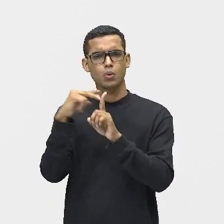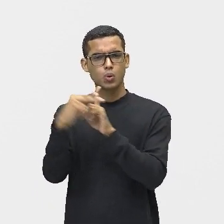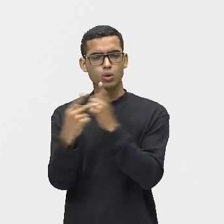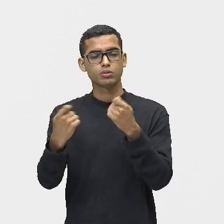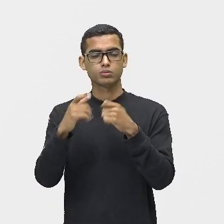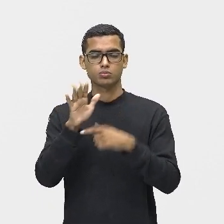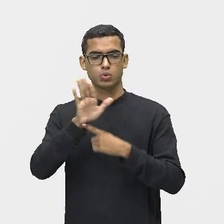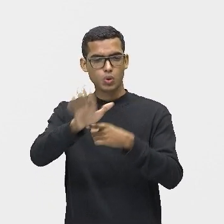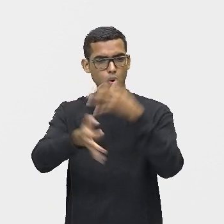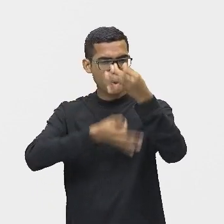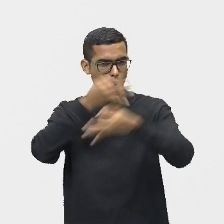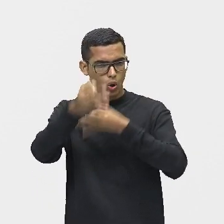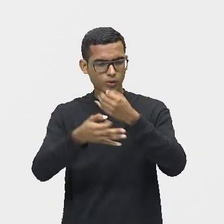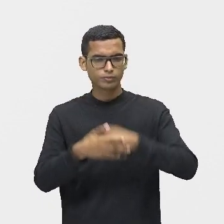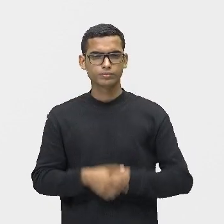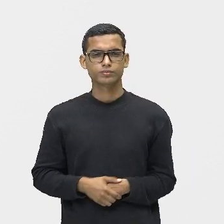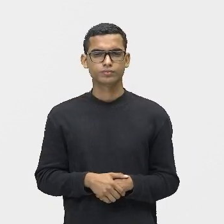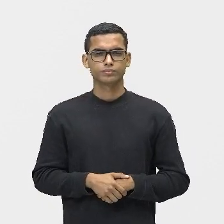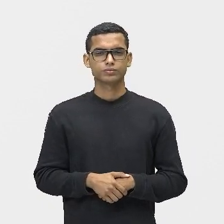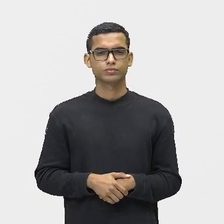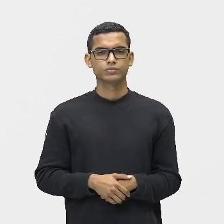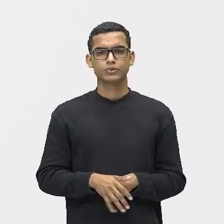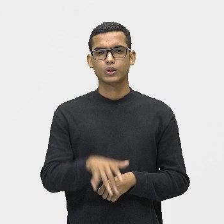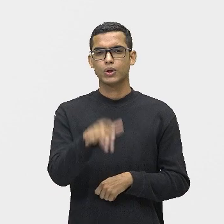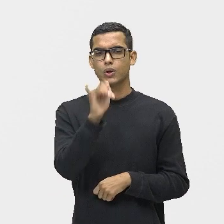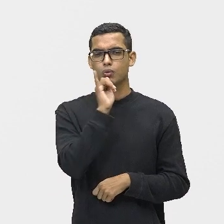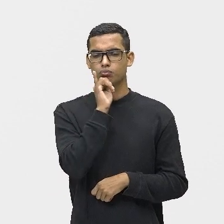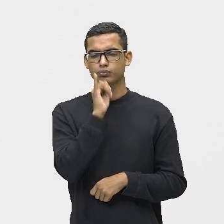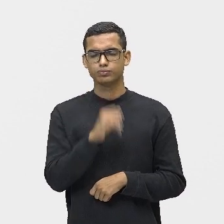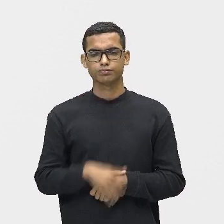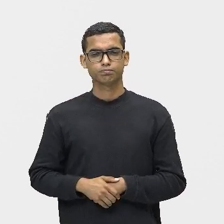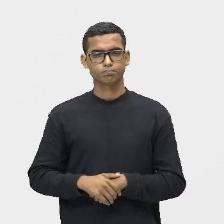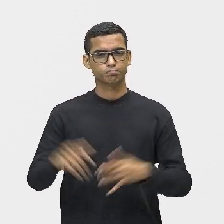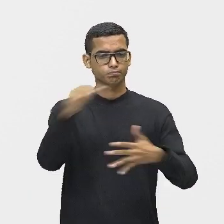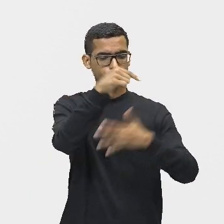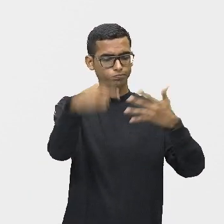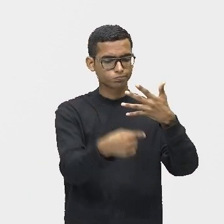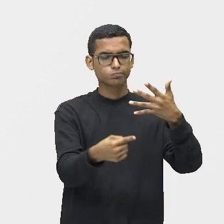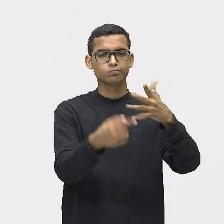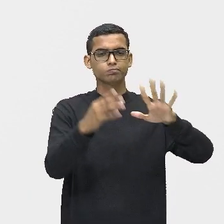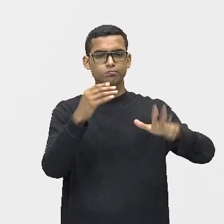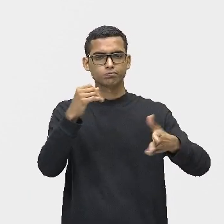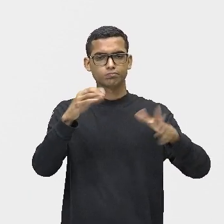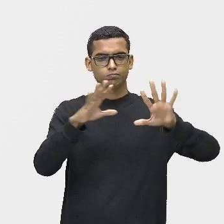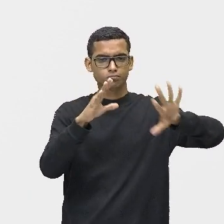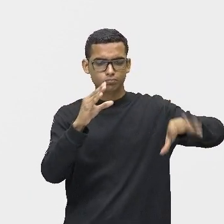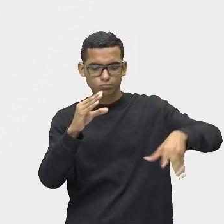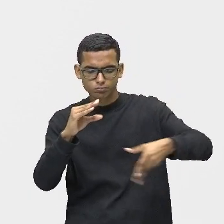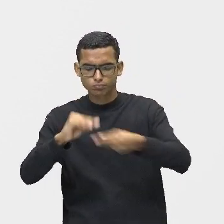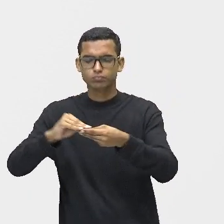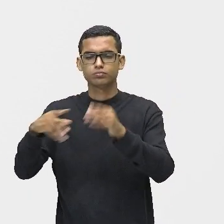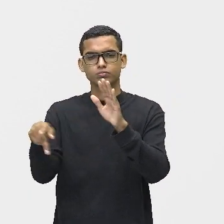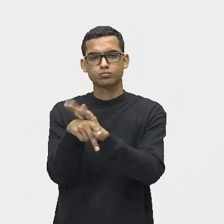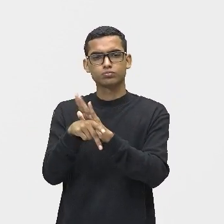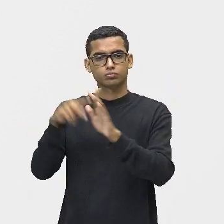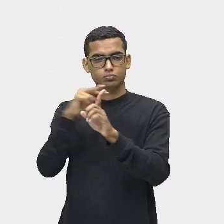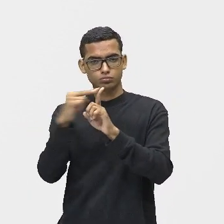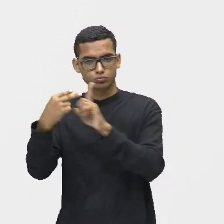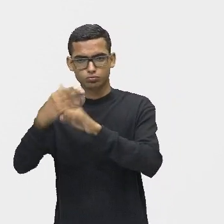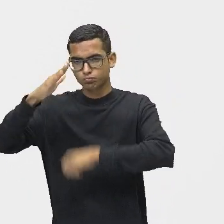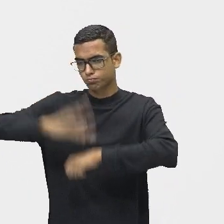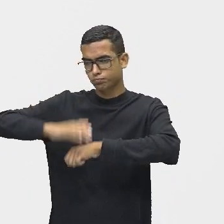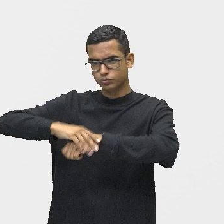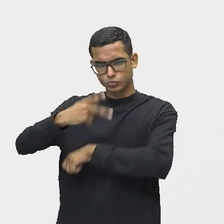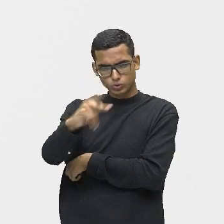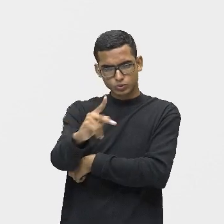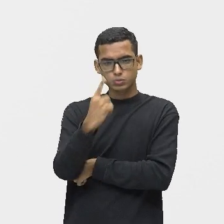só, o argumento, dizer aqueles itens que vão fundamentar o seu ponto de vista, ok? Mostrar